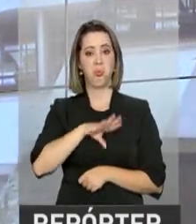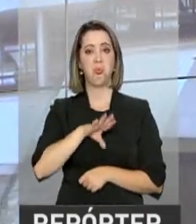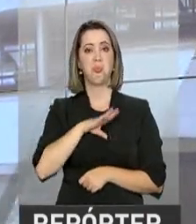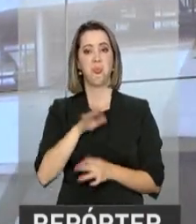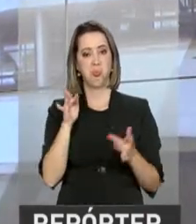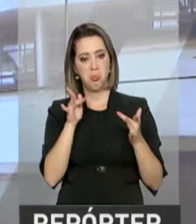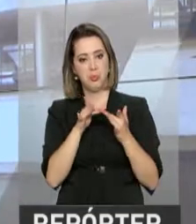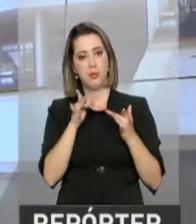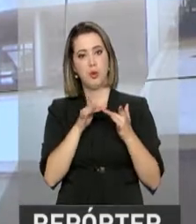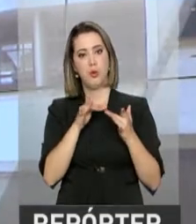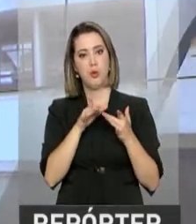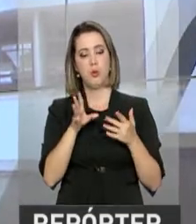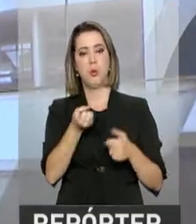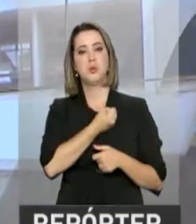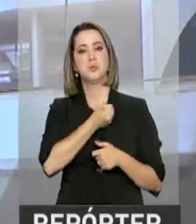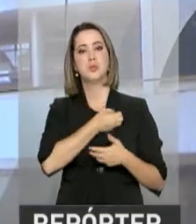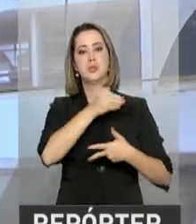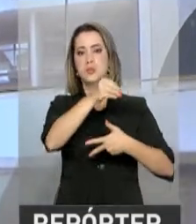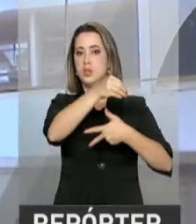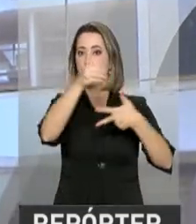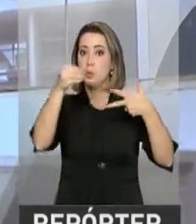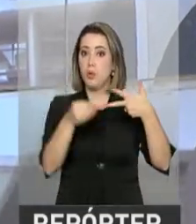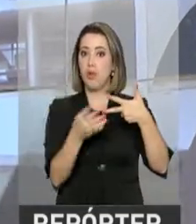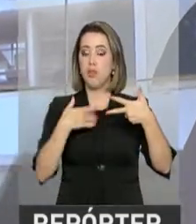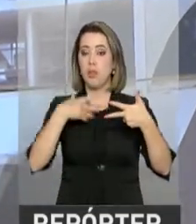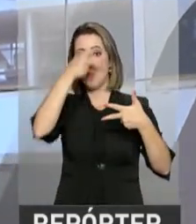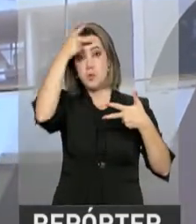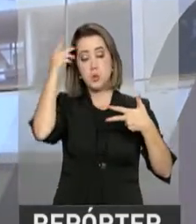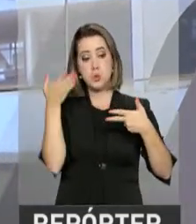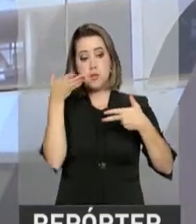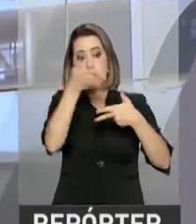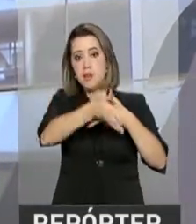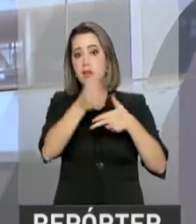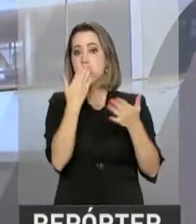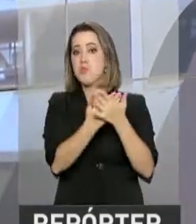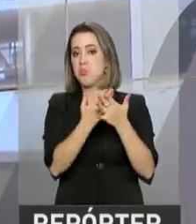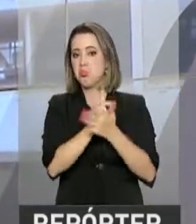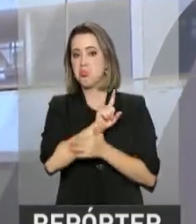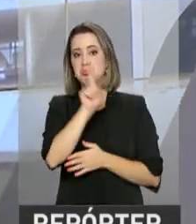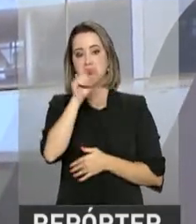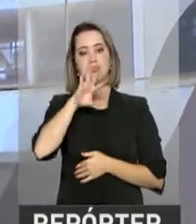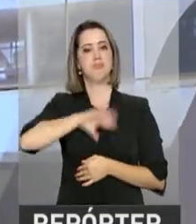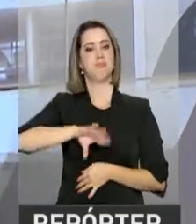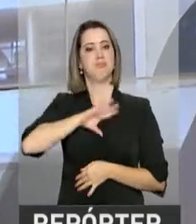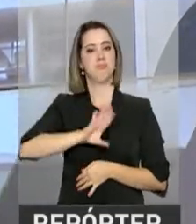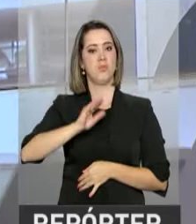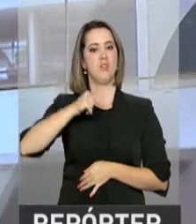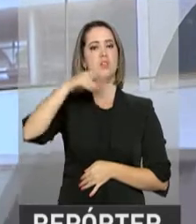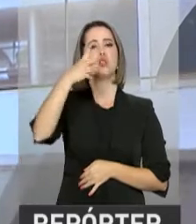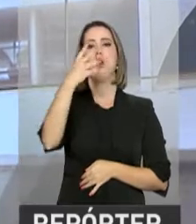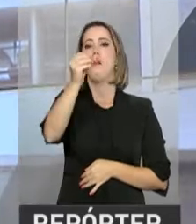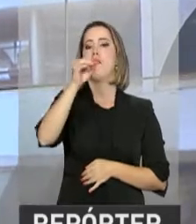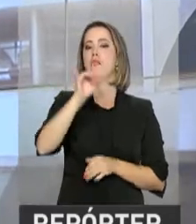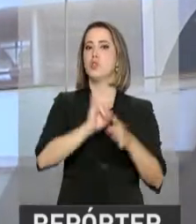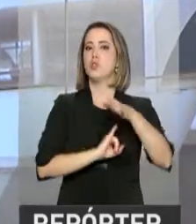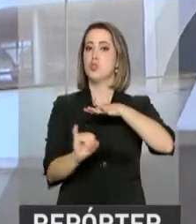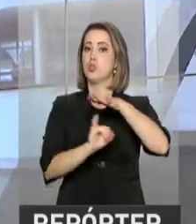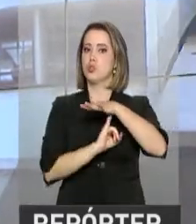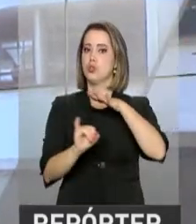do exame nacional do ensino médio enem para o acesso de estudantes brasileiros com isso já são 20